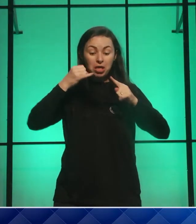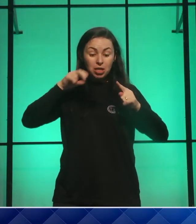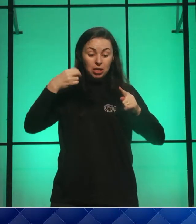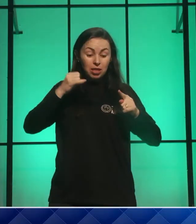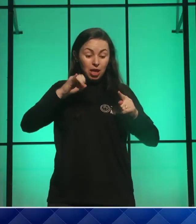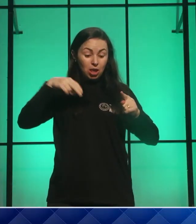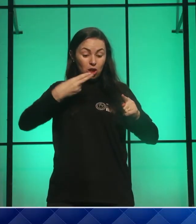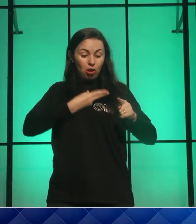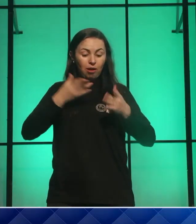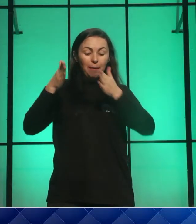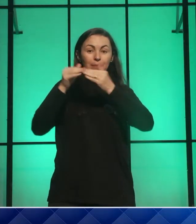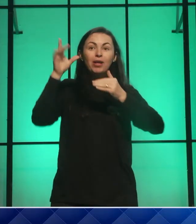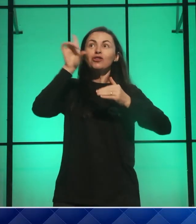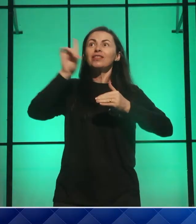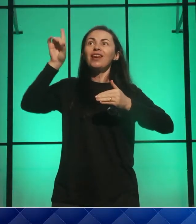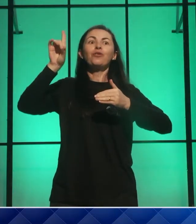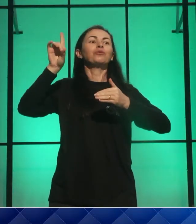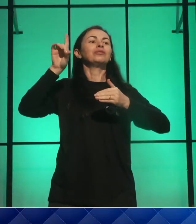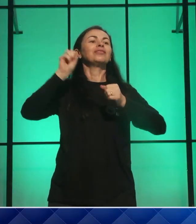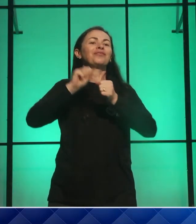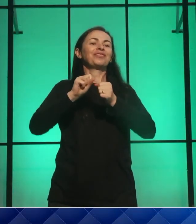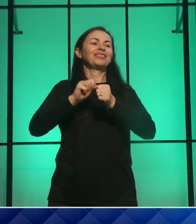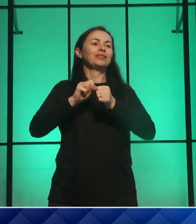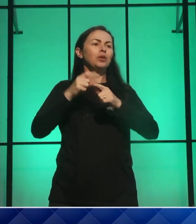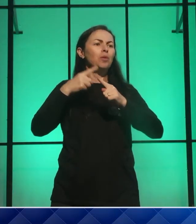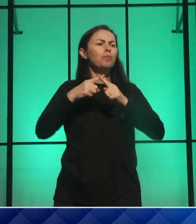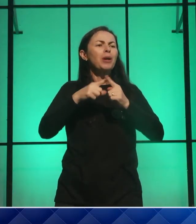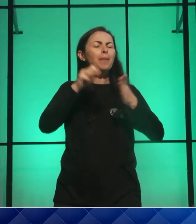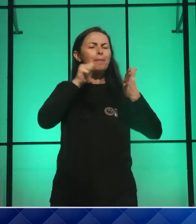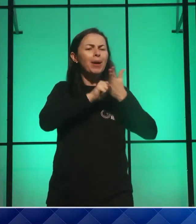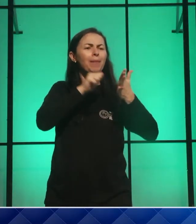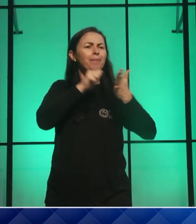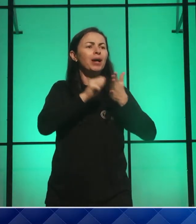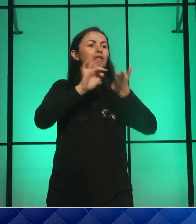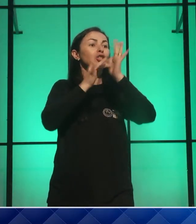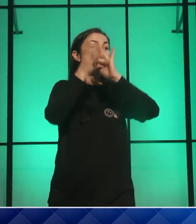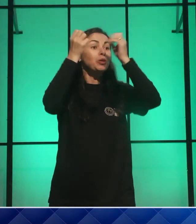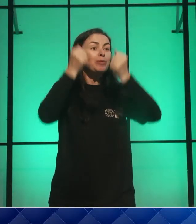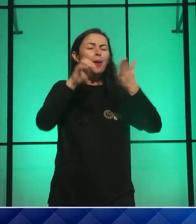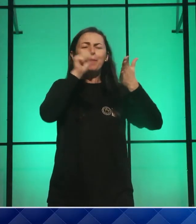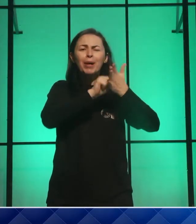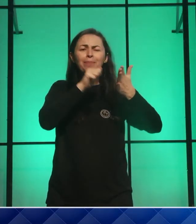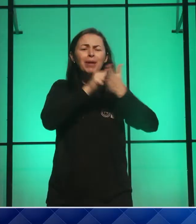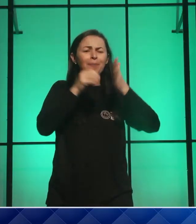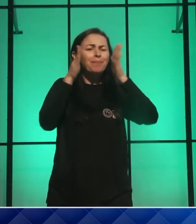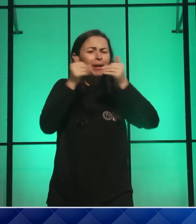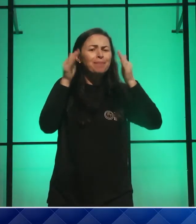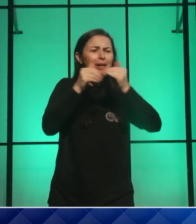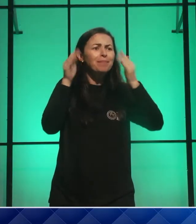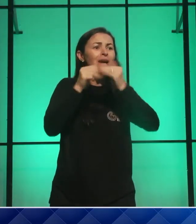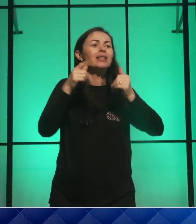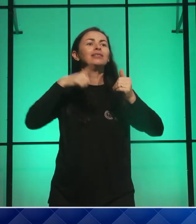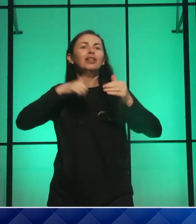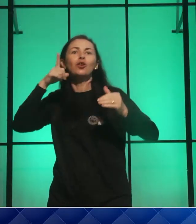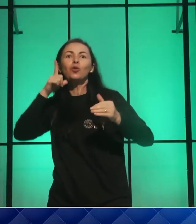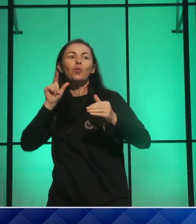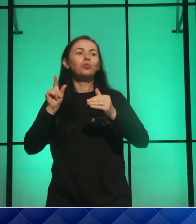fará aquilo que pedimos. Jesus disse: batam, batam, peçam, peçam, e vocês vão